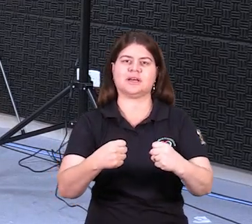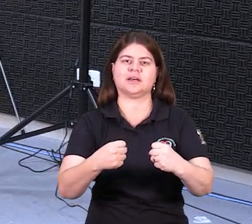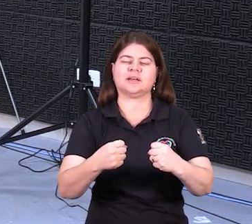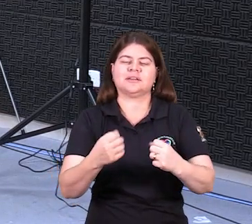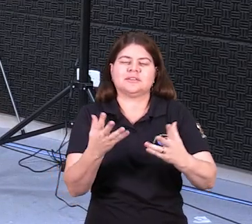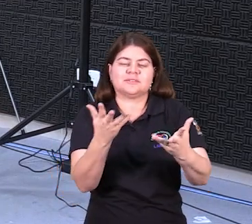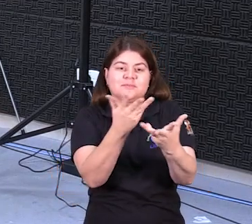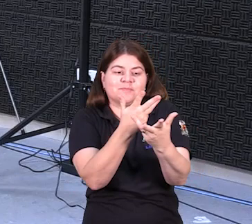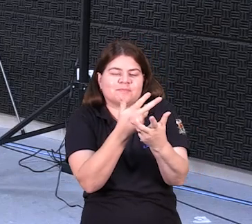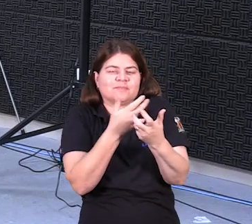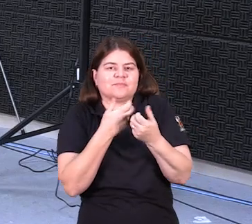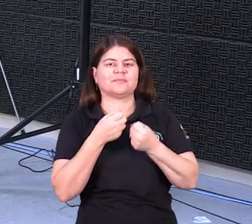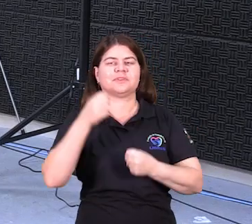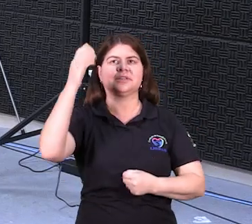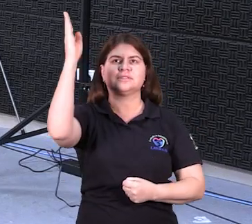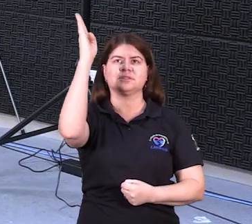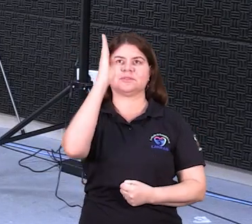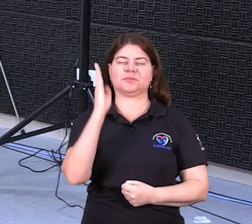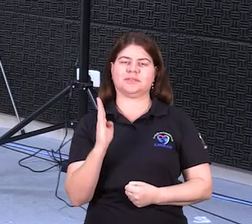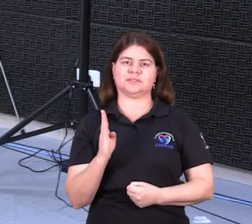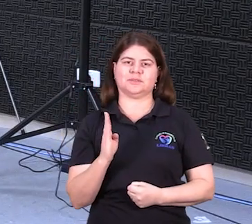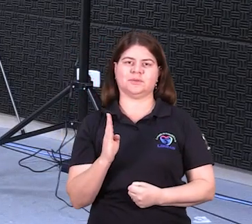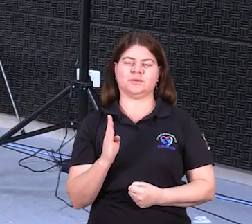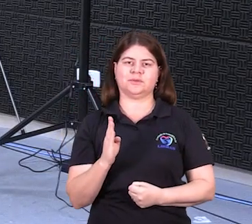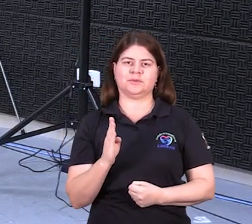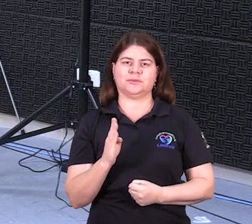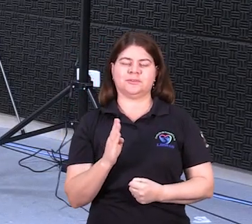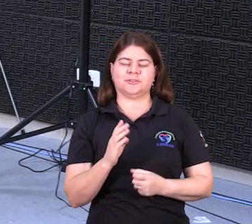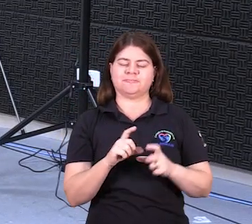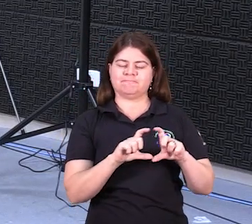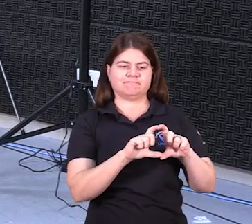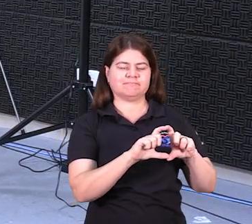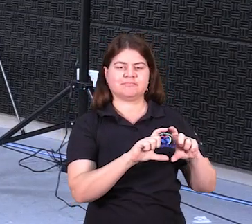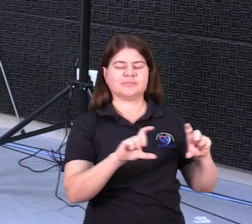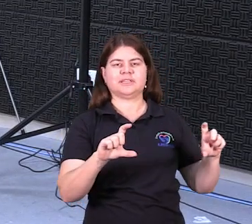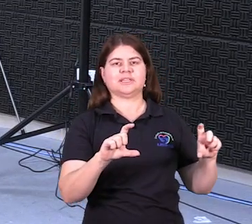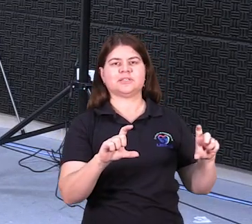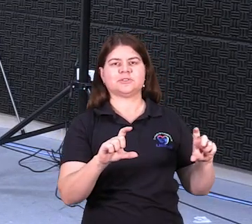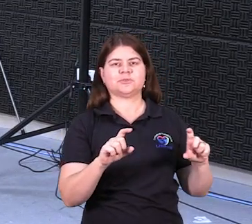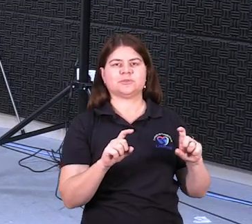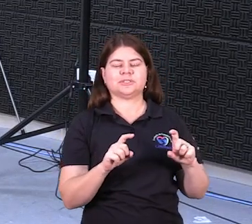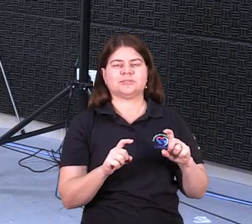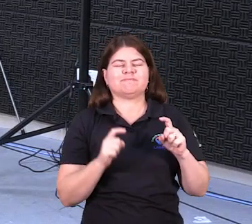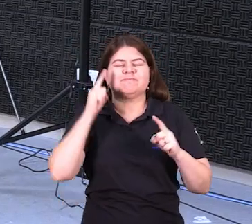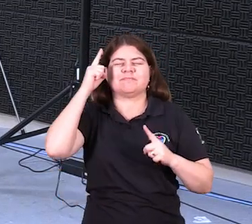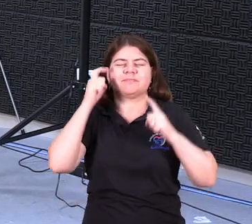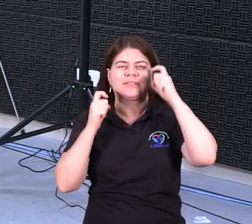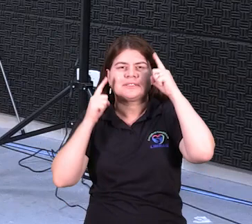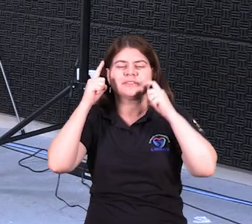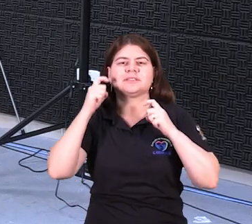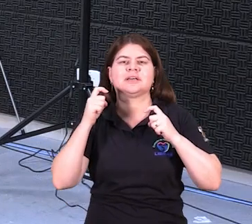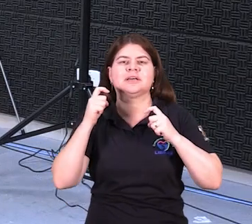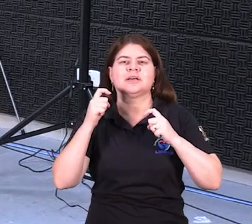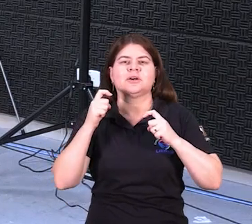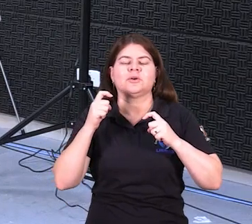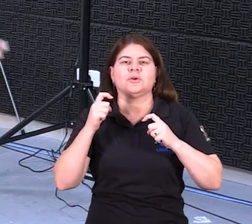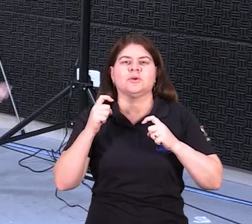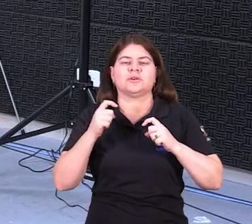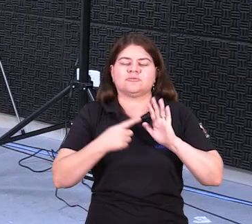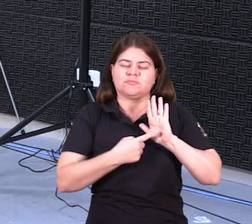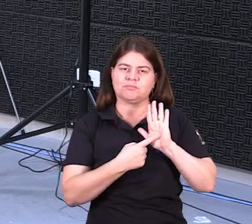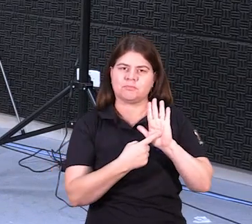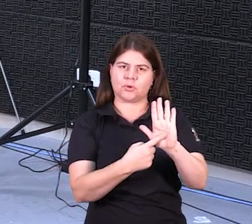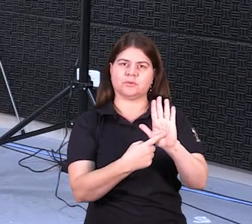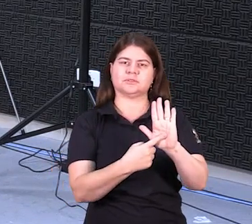as maravilhas que tem o Brasil, né? É uma parte que, pela própria expressão, a gente consegue demonstrar tudo